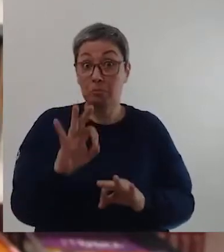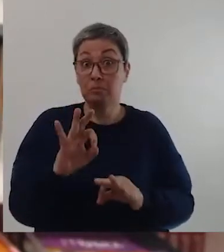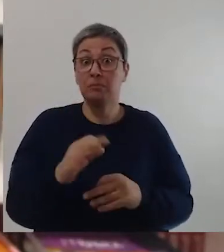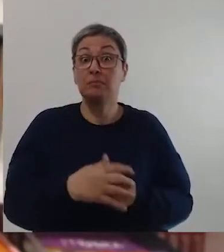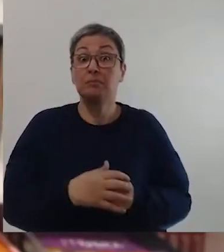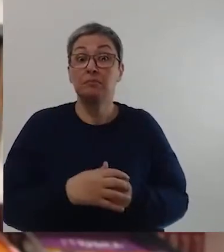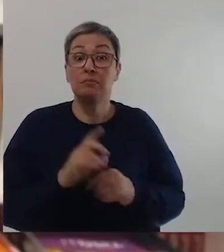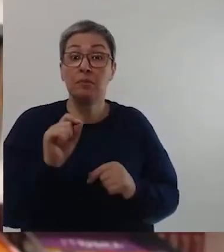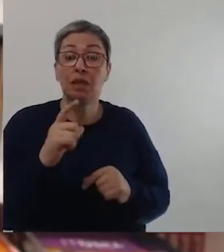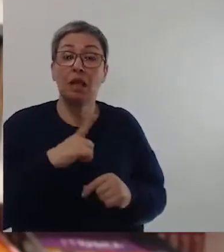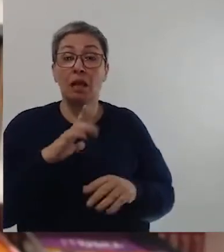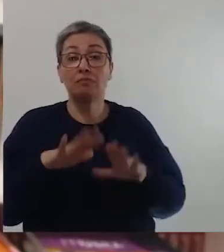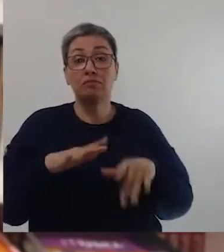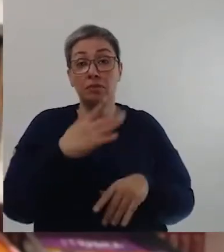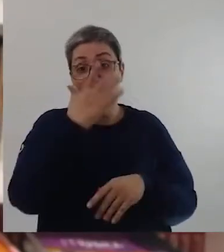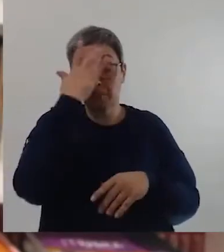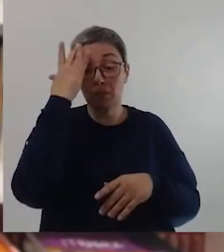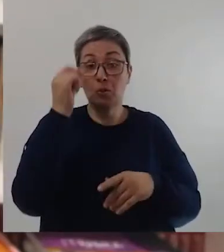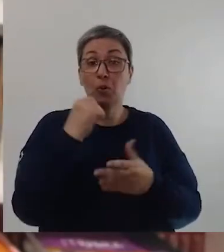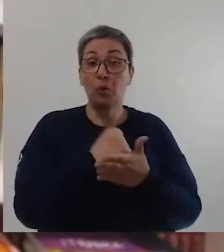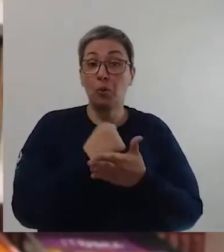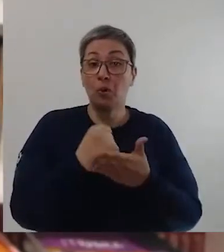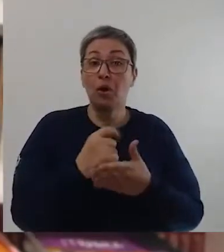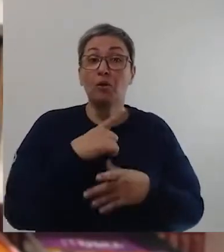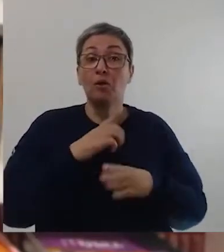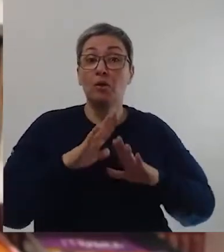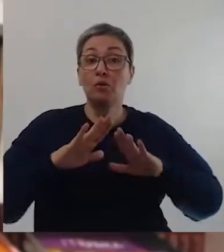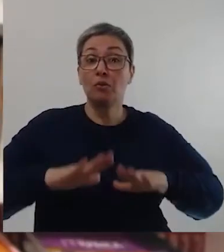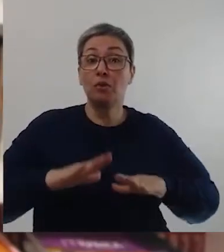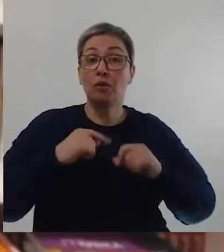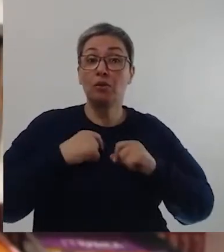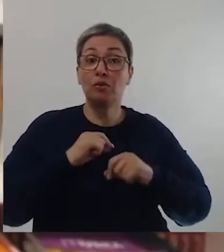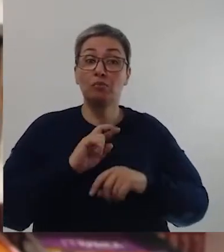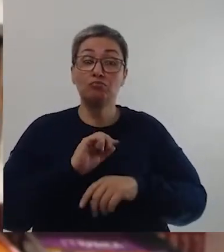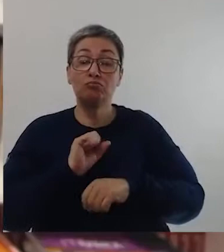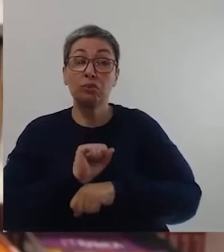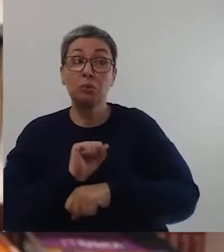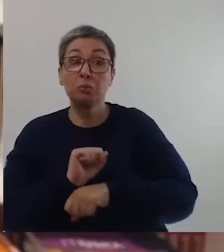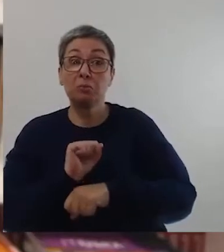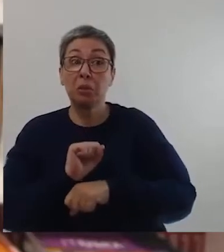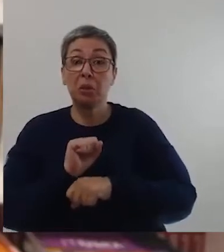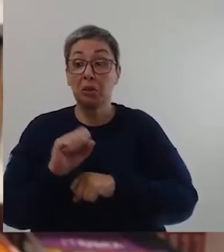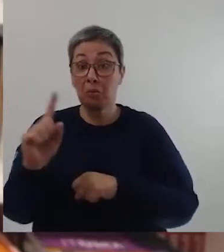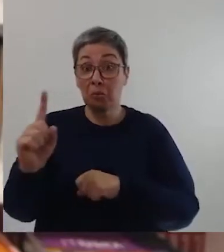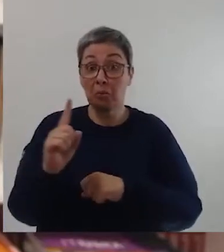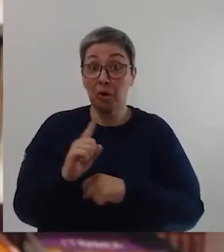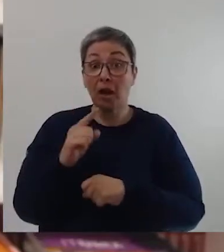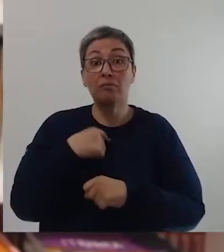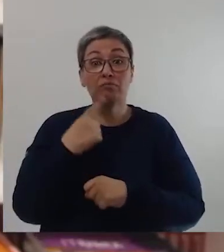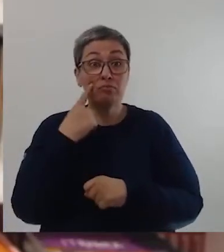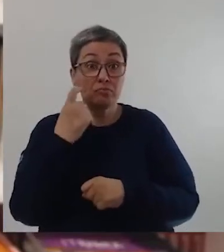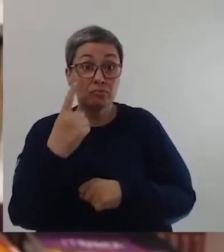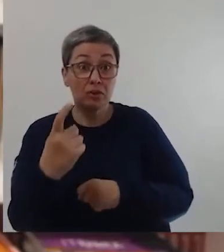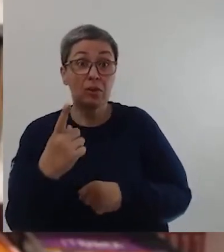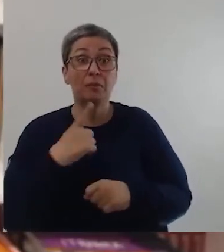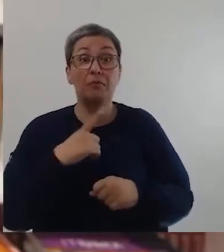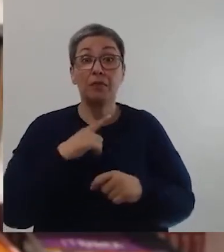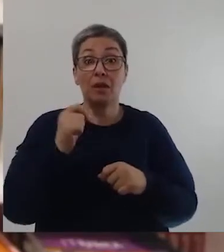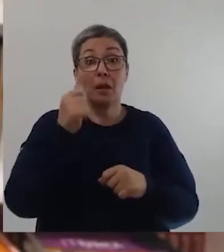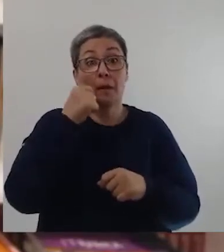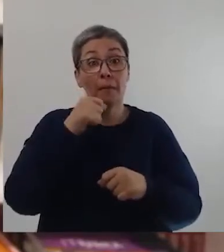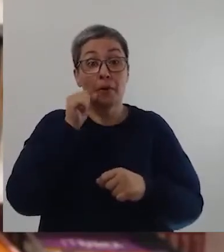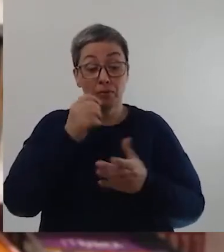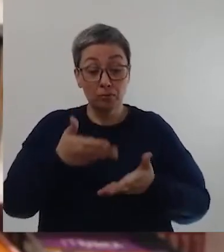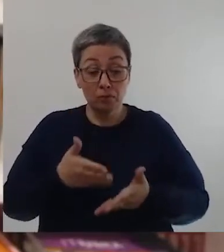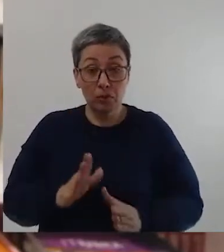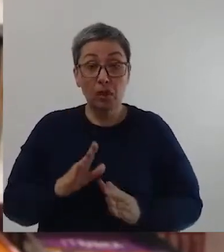hospital mesmo né as pessoas o cartório de registro que fica ao lado de prontidão na isso é muito interessante porque